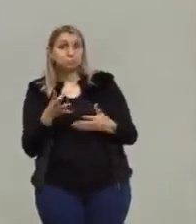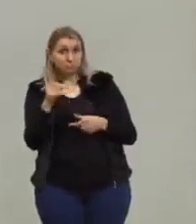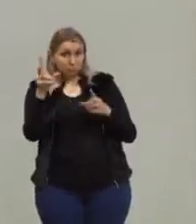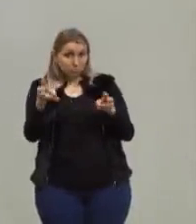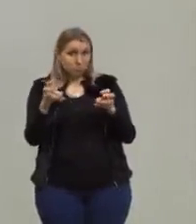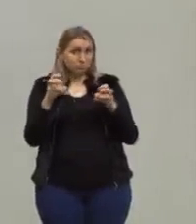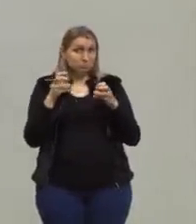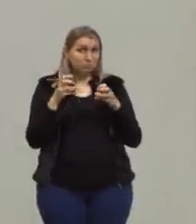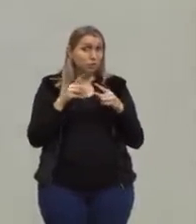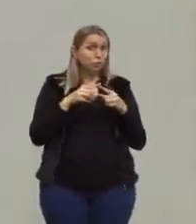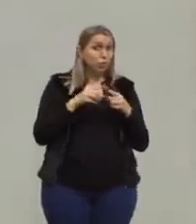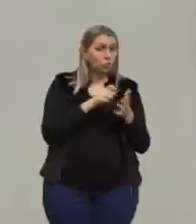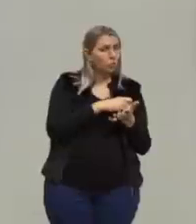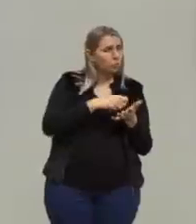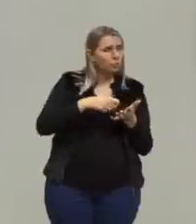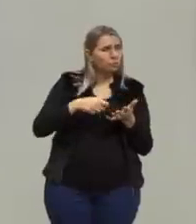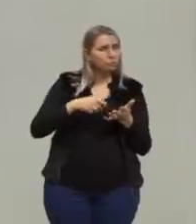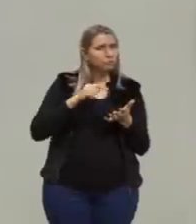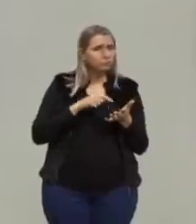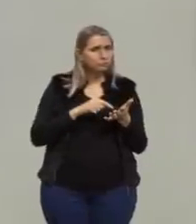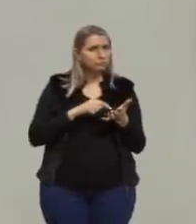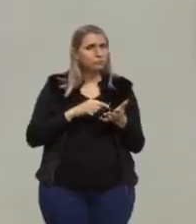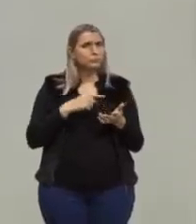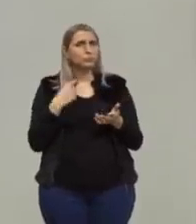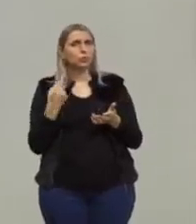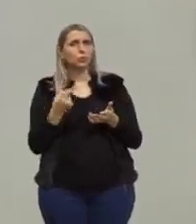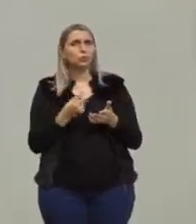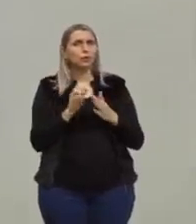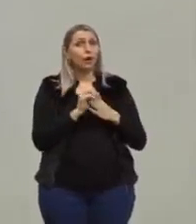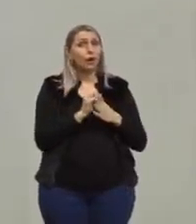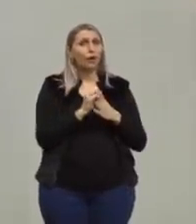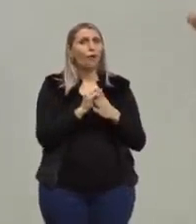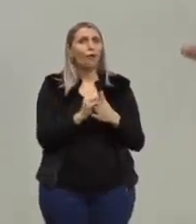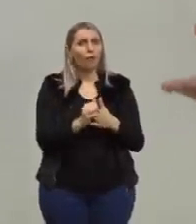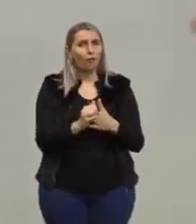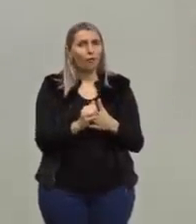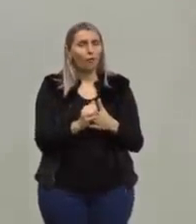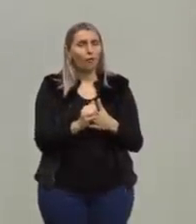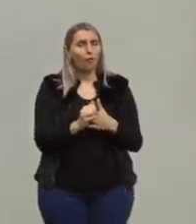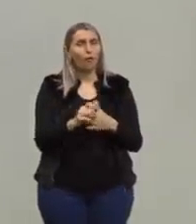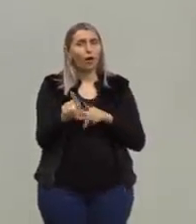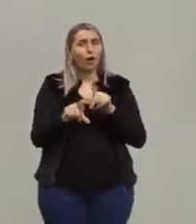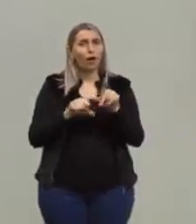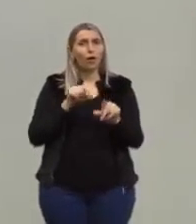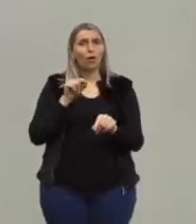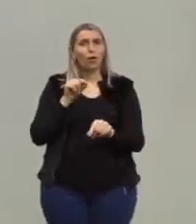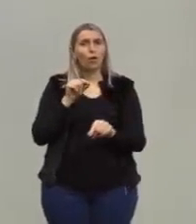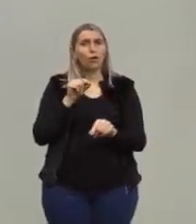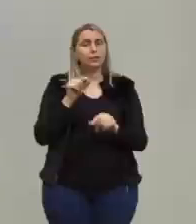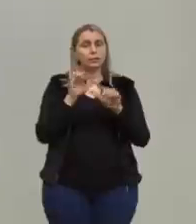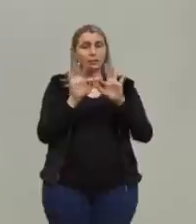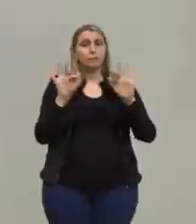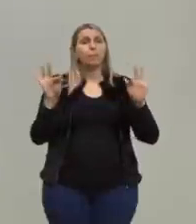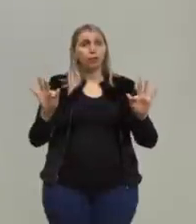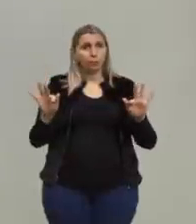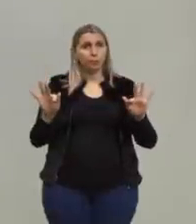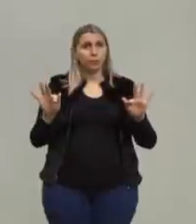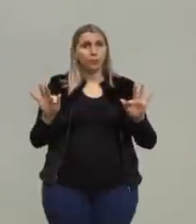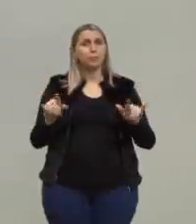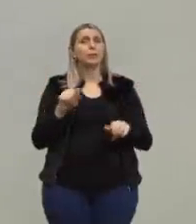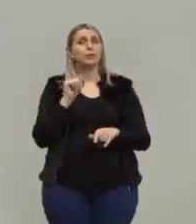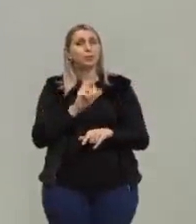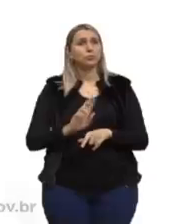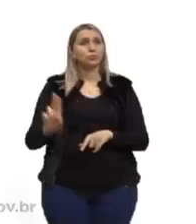aquele estilo daquela escrita nos leva à escolha de tal teorema para nós aplicarmos. Tá